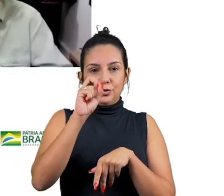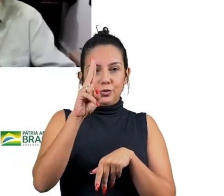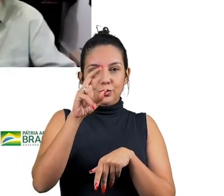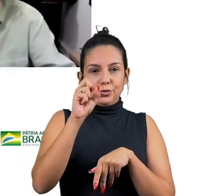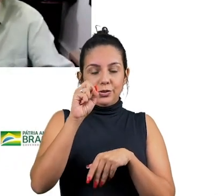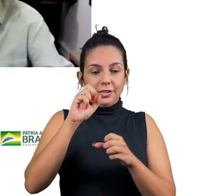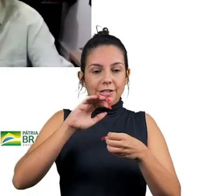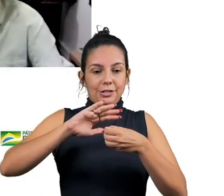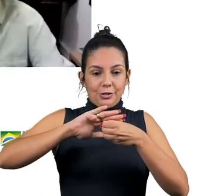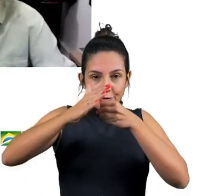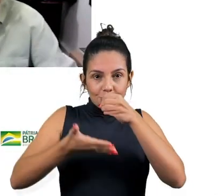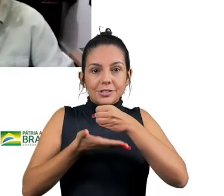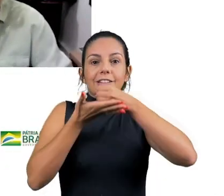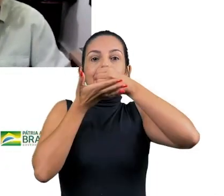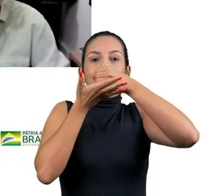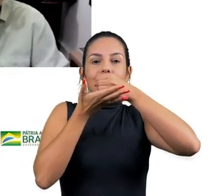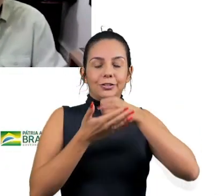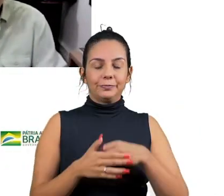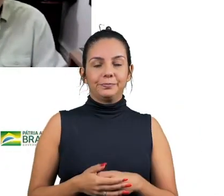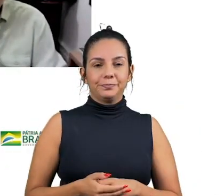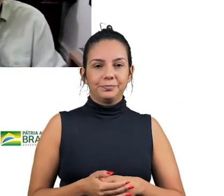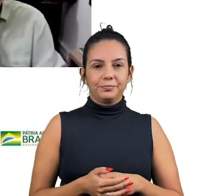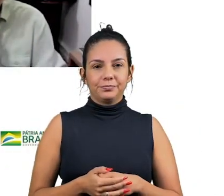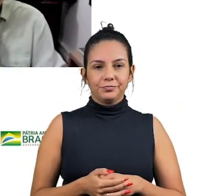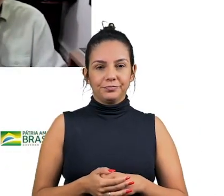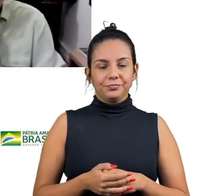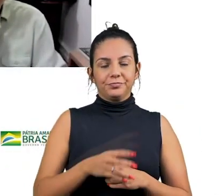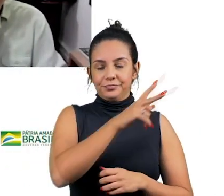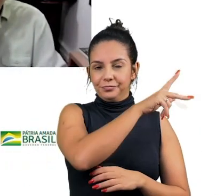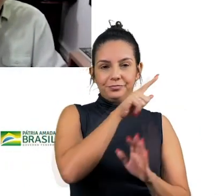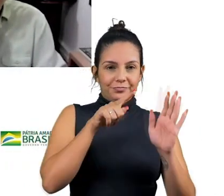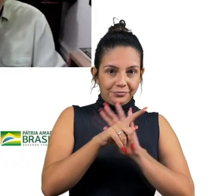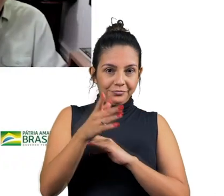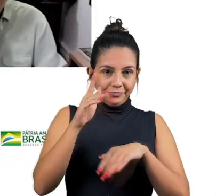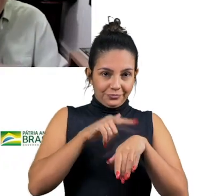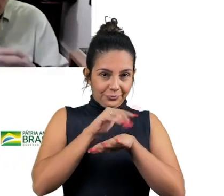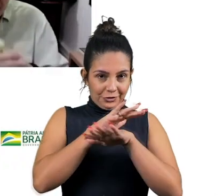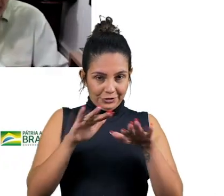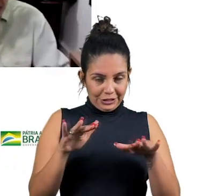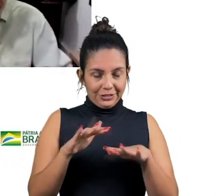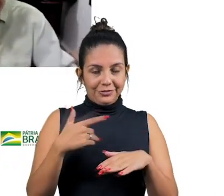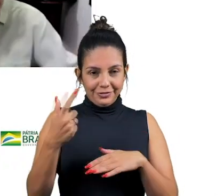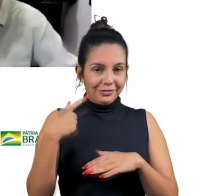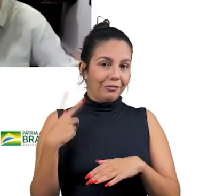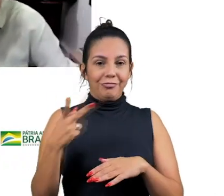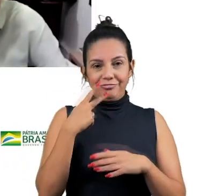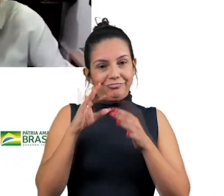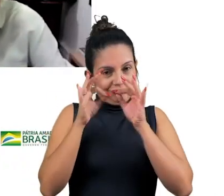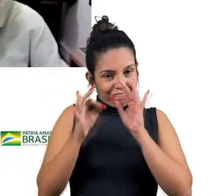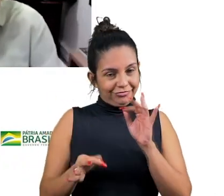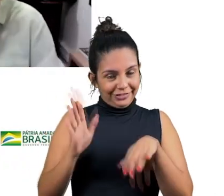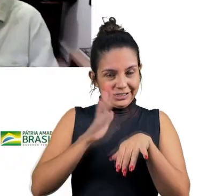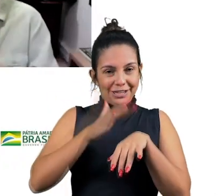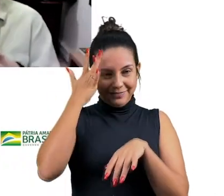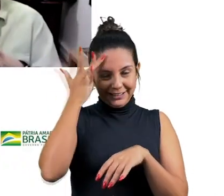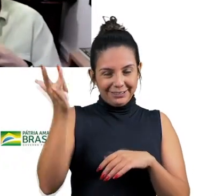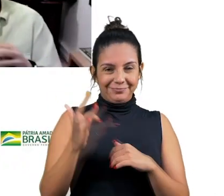isso. Serginho, o tempo já passou muito, mas depender de nós dois, a gente fica até amanhã cedo,